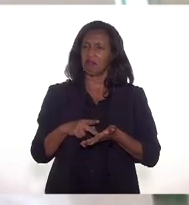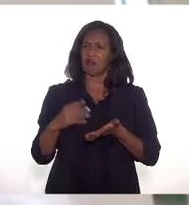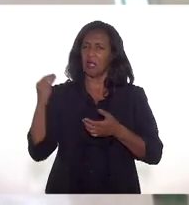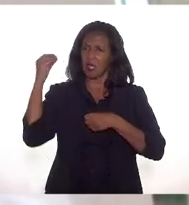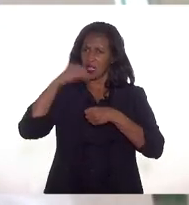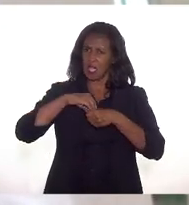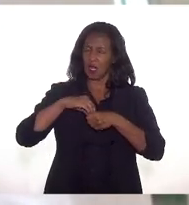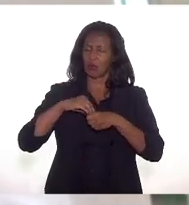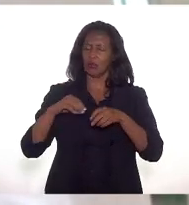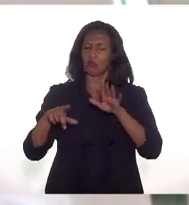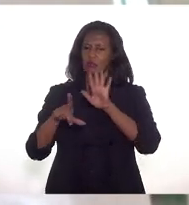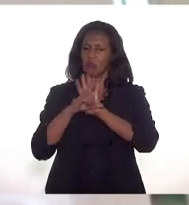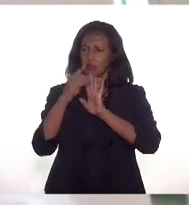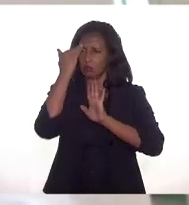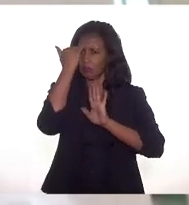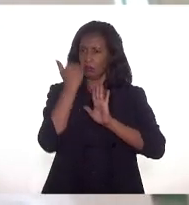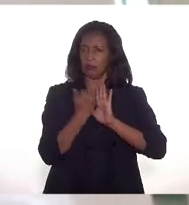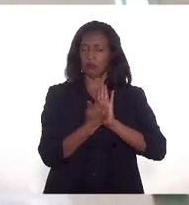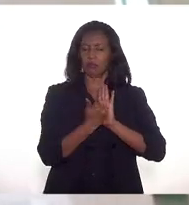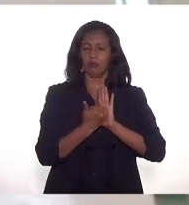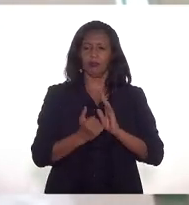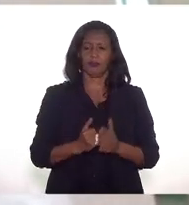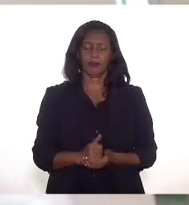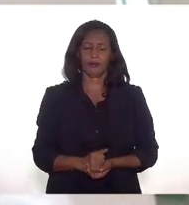federal que existe há mais de 20 anos.